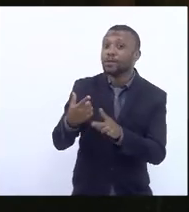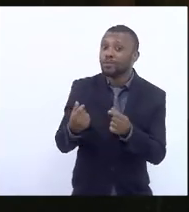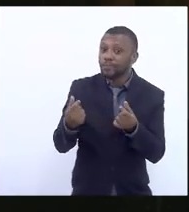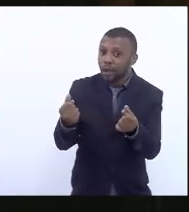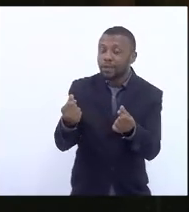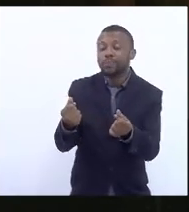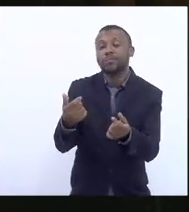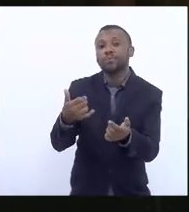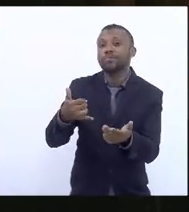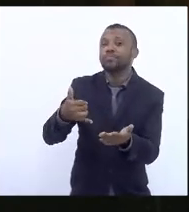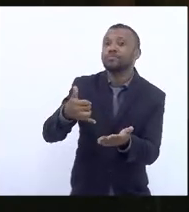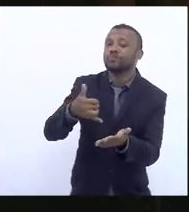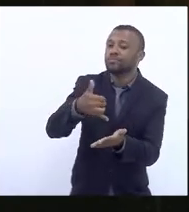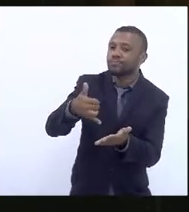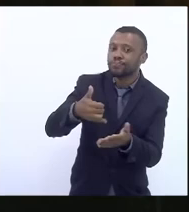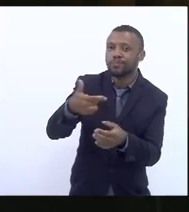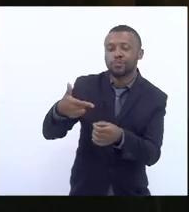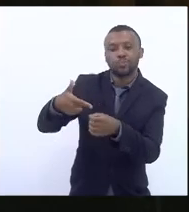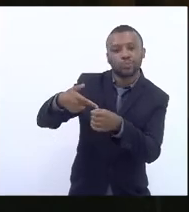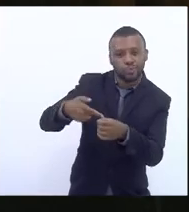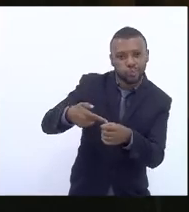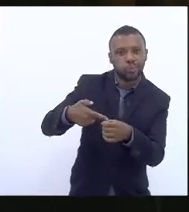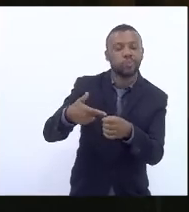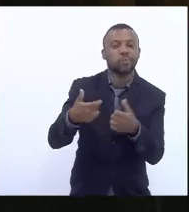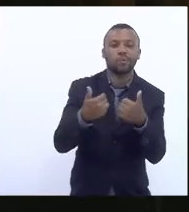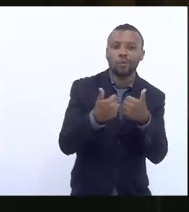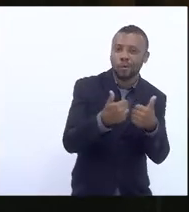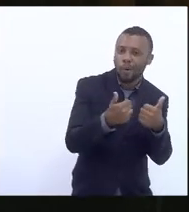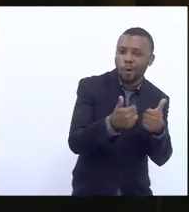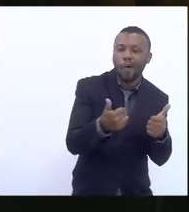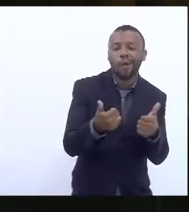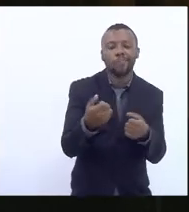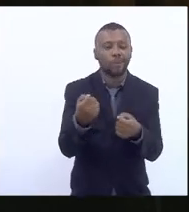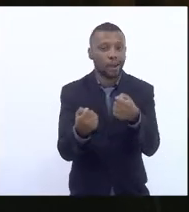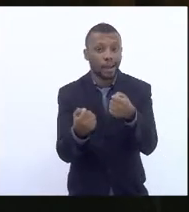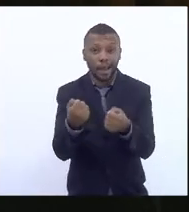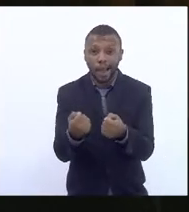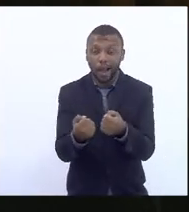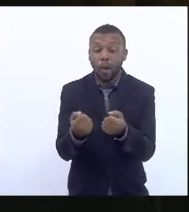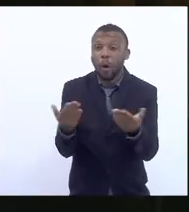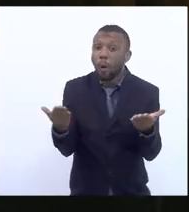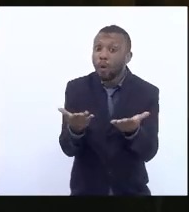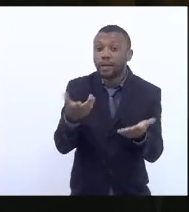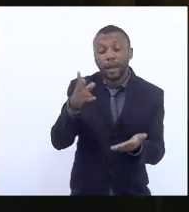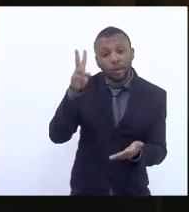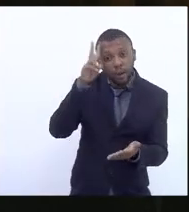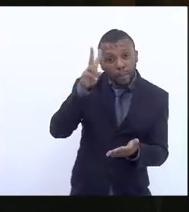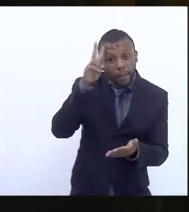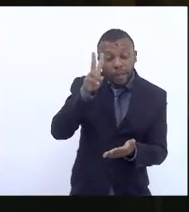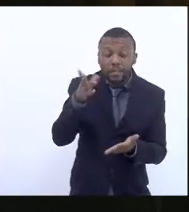dos combustíveis. Quero lembrar aqui a todos vocês que o que faz hoje